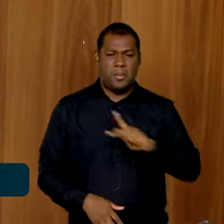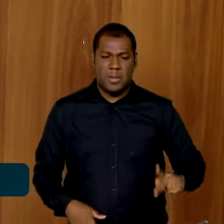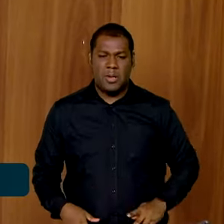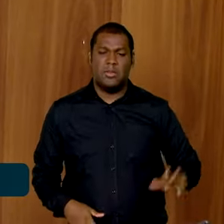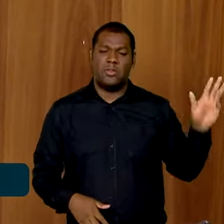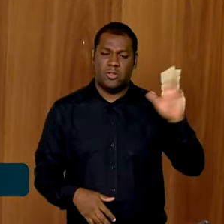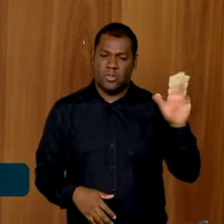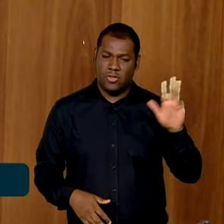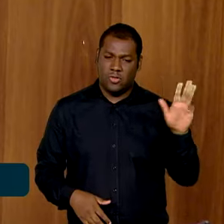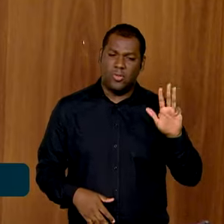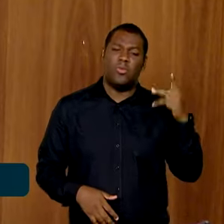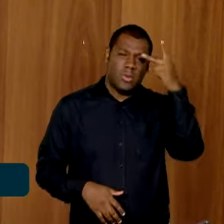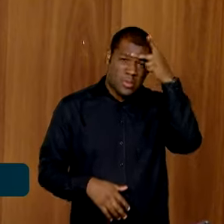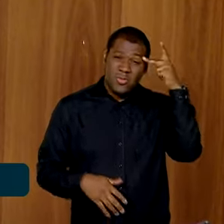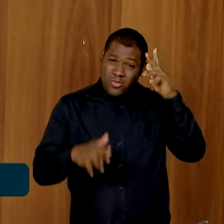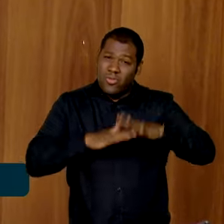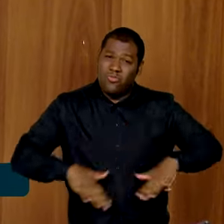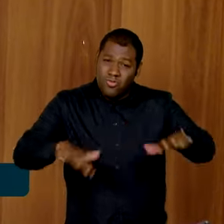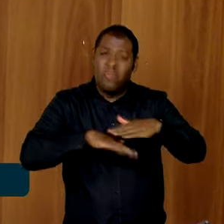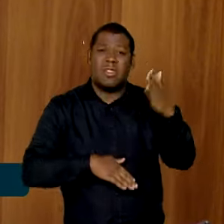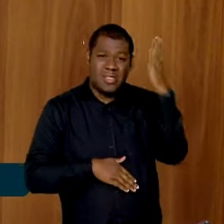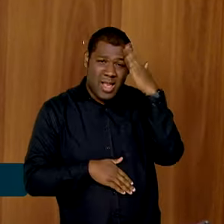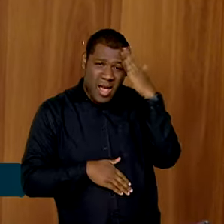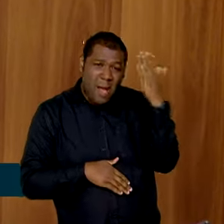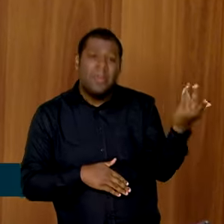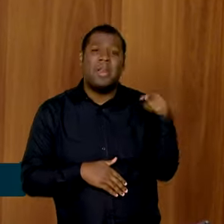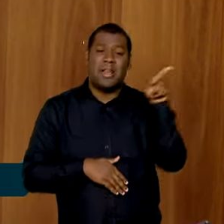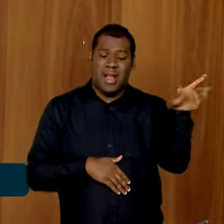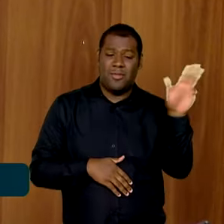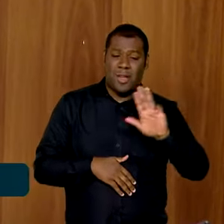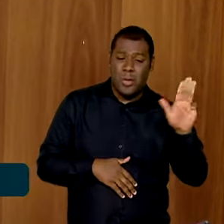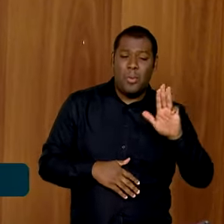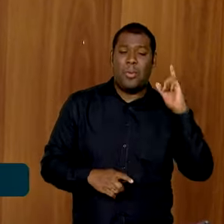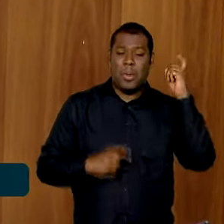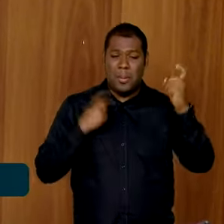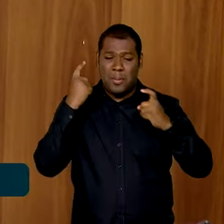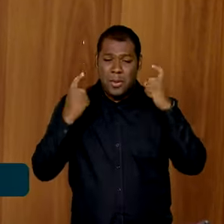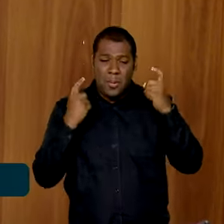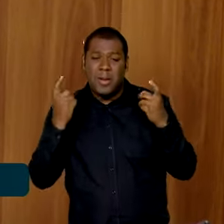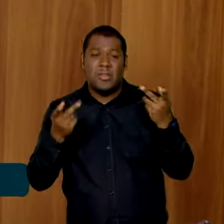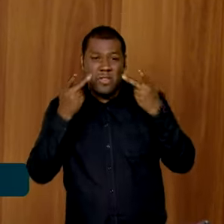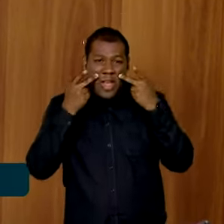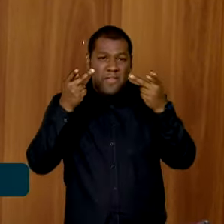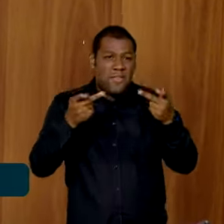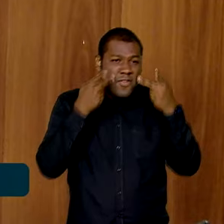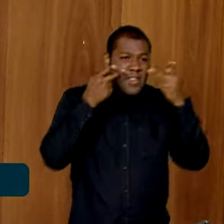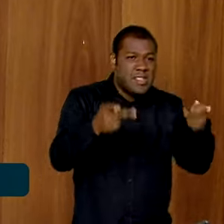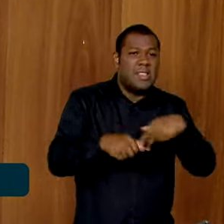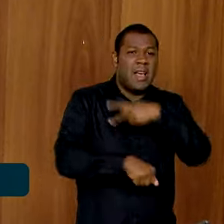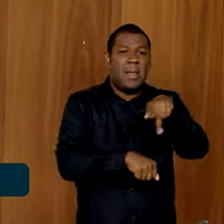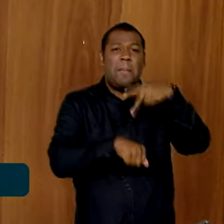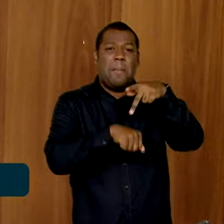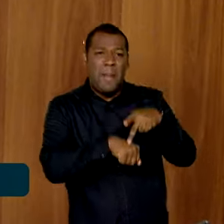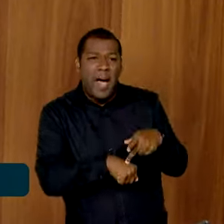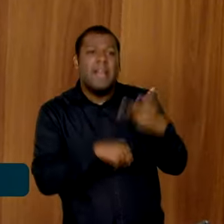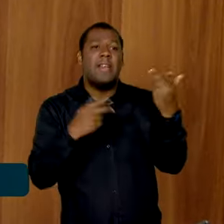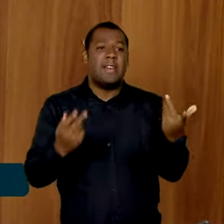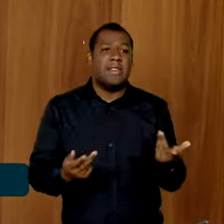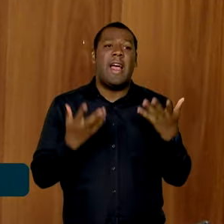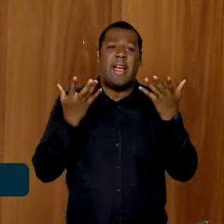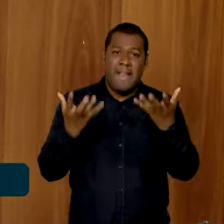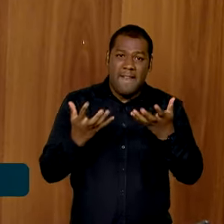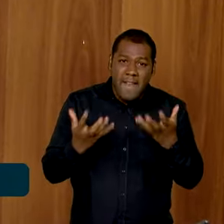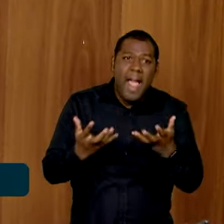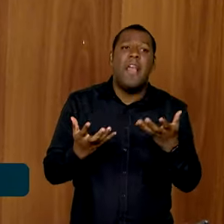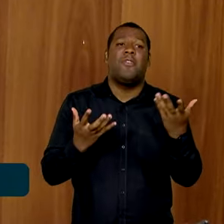inteiro. A gente sabe que o presidente Lula tem uma preocupação muito grande de visitar todos os países, de reconectar o Brasil. Tem uma frase